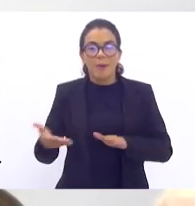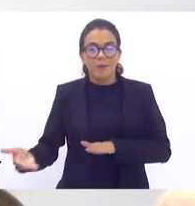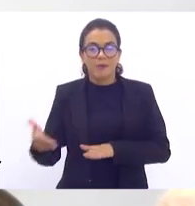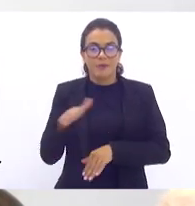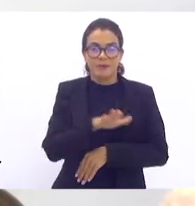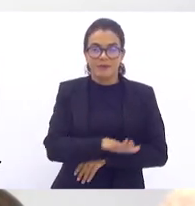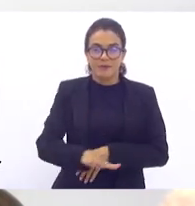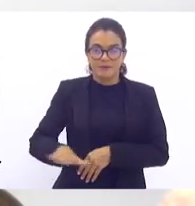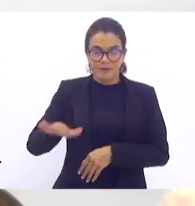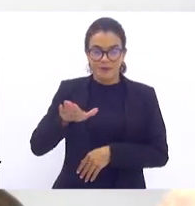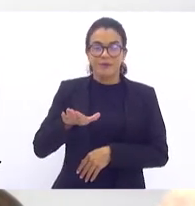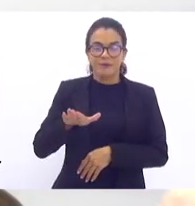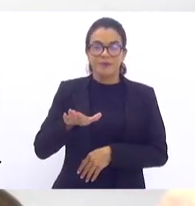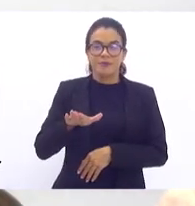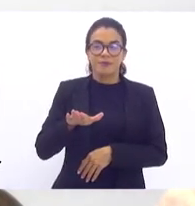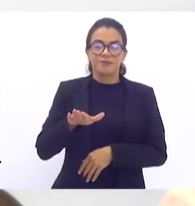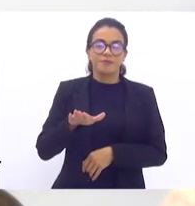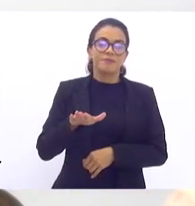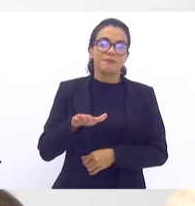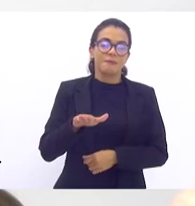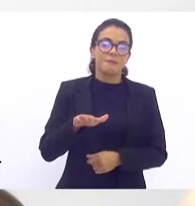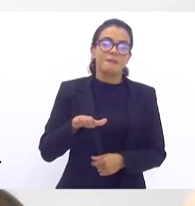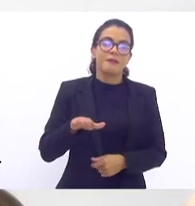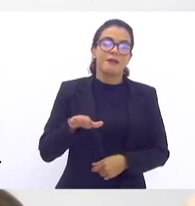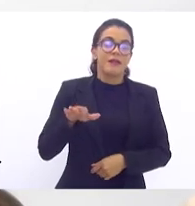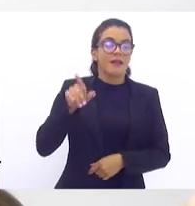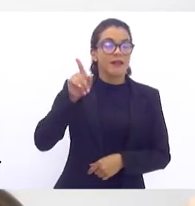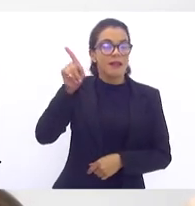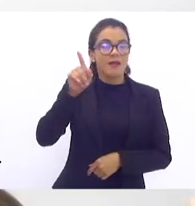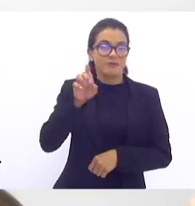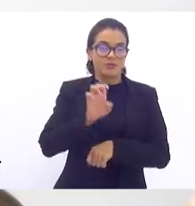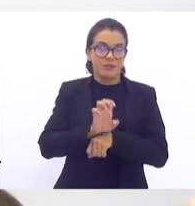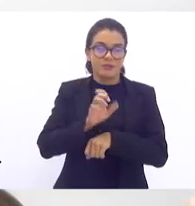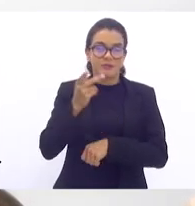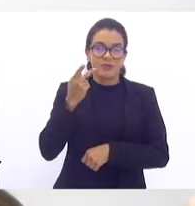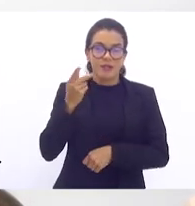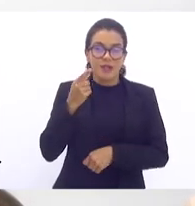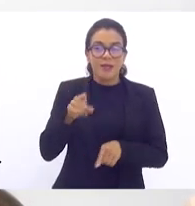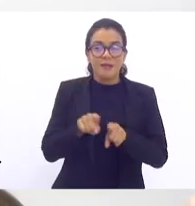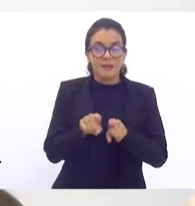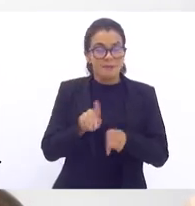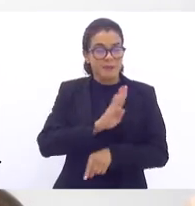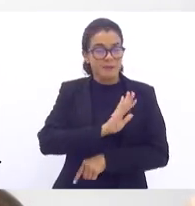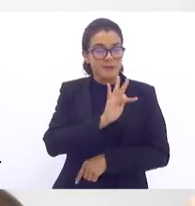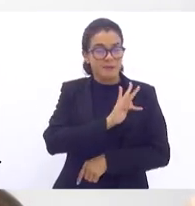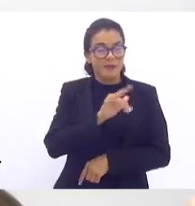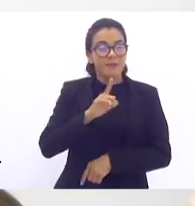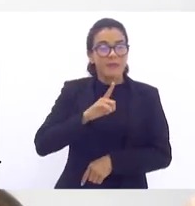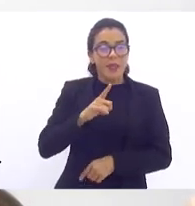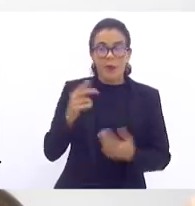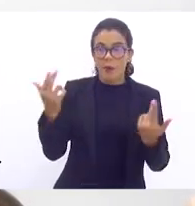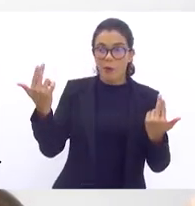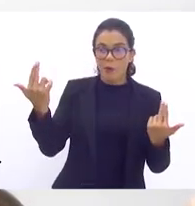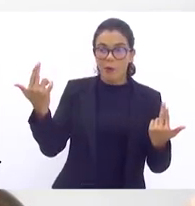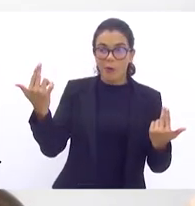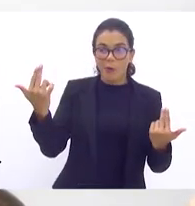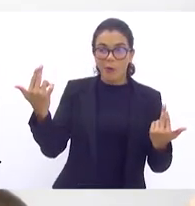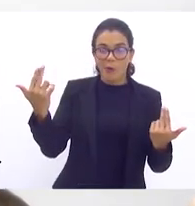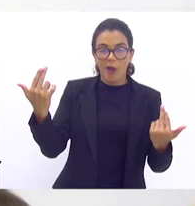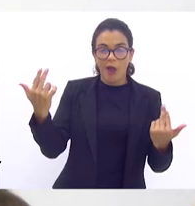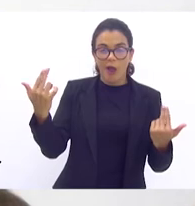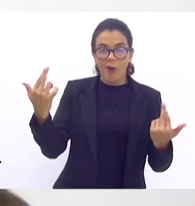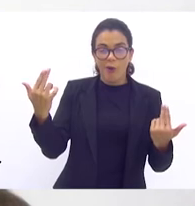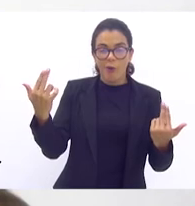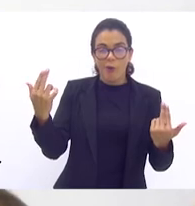de forma contundente no Ceará e curiosamente a gente na Fluminense tem quase os mesmos índices que o nordeste